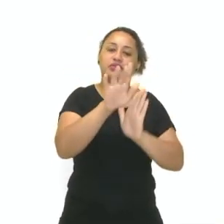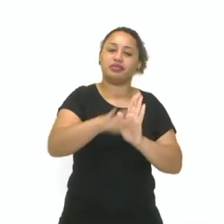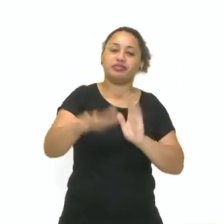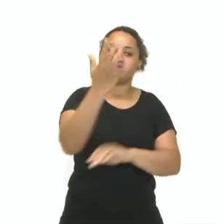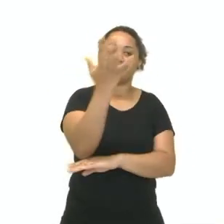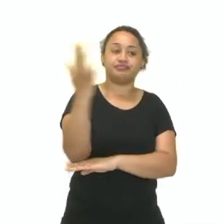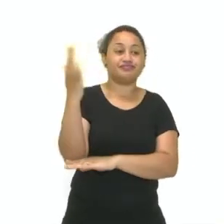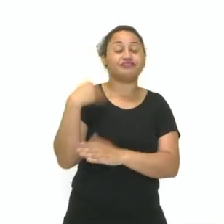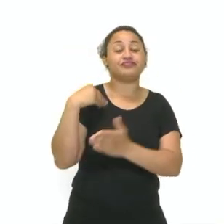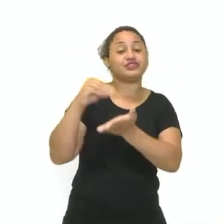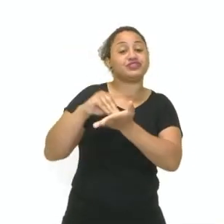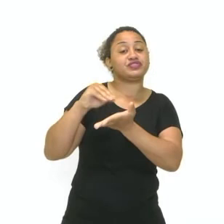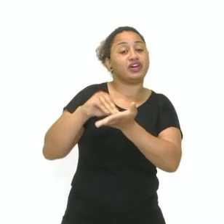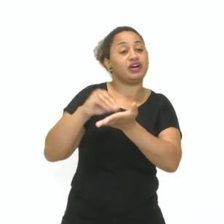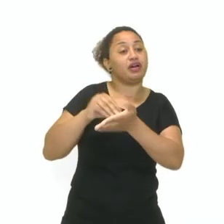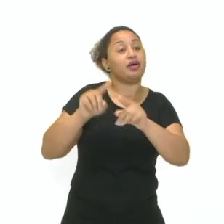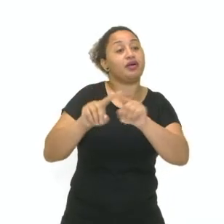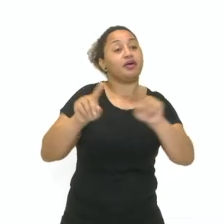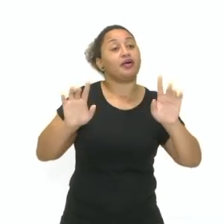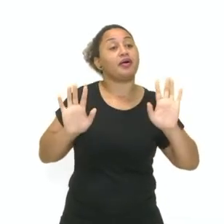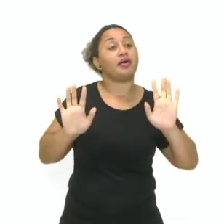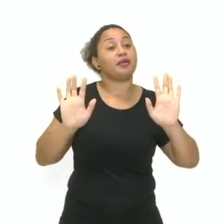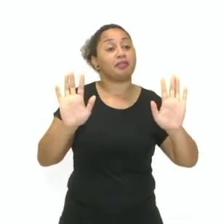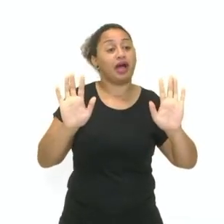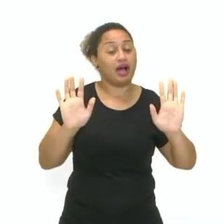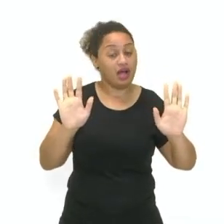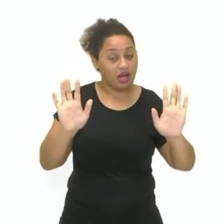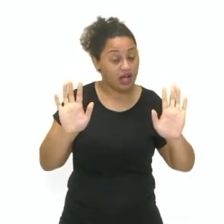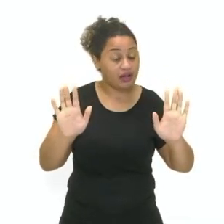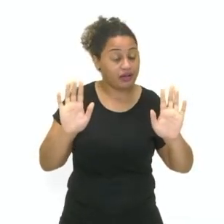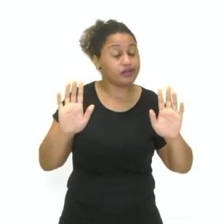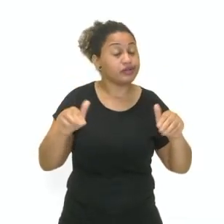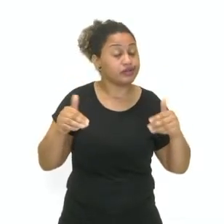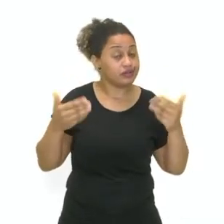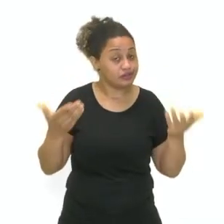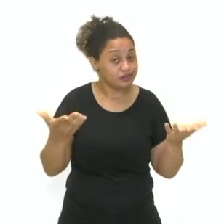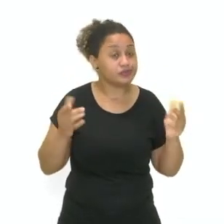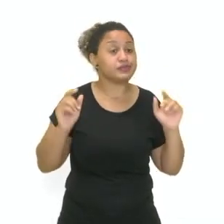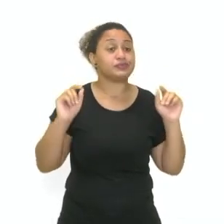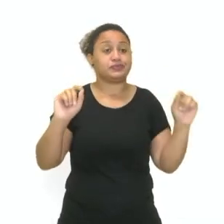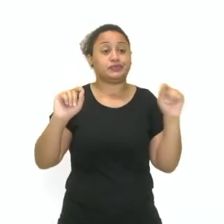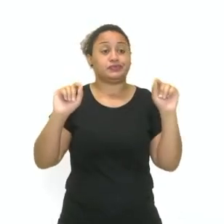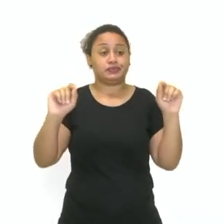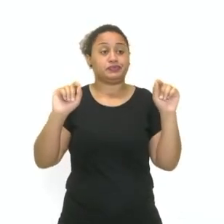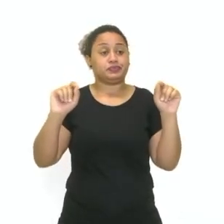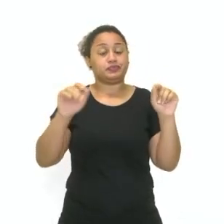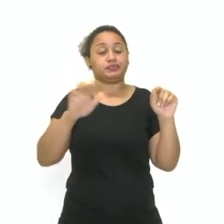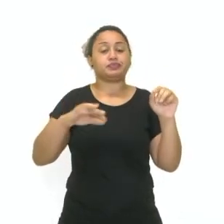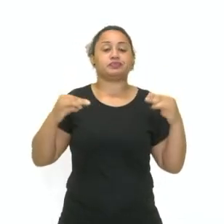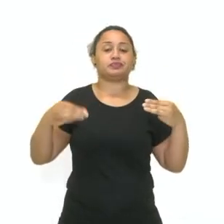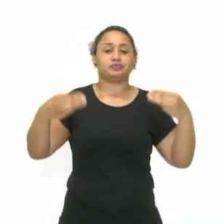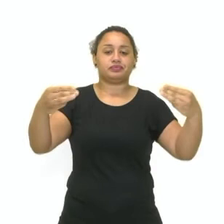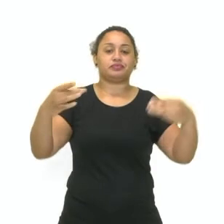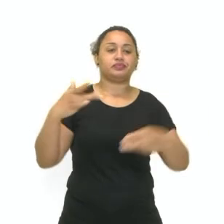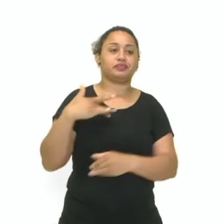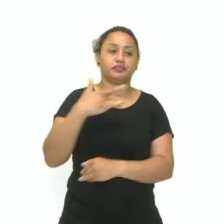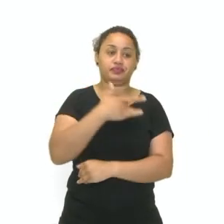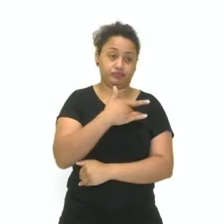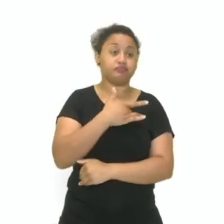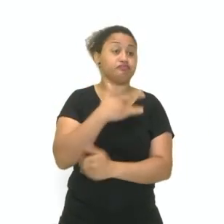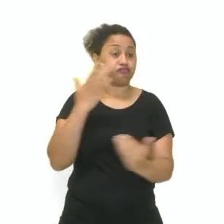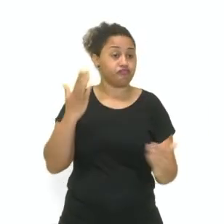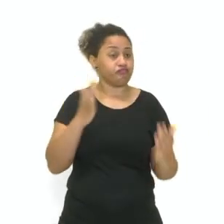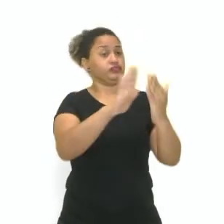falta. Embora, olha a conjunção aqui, embora O Ministério da Saúde